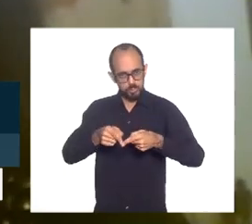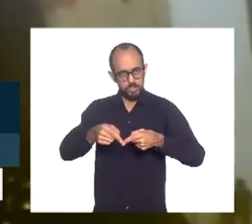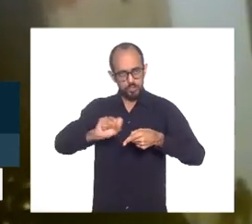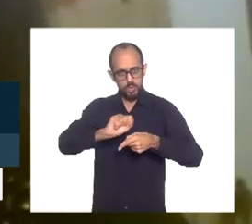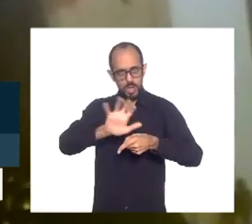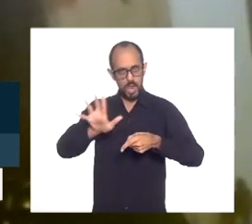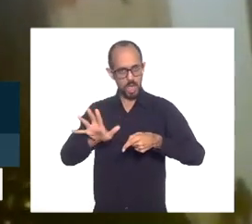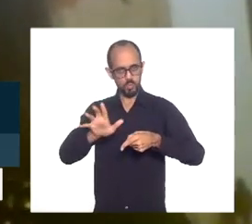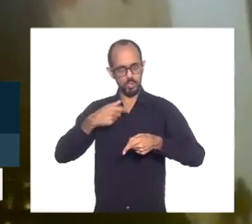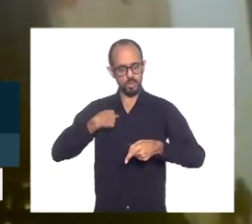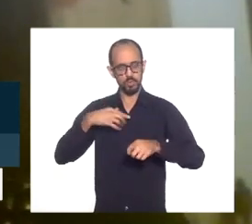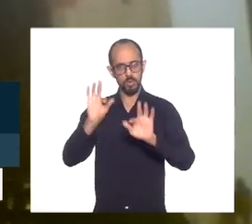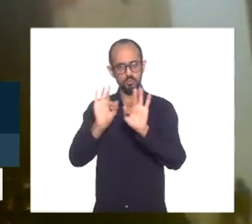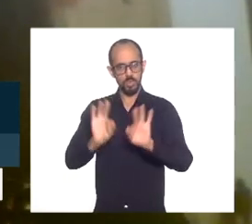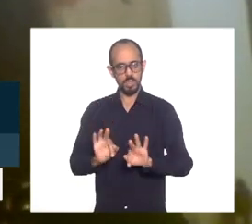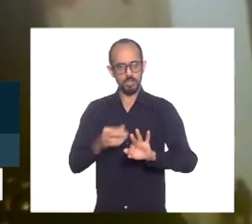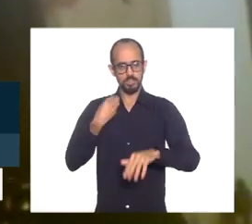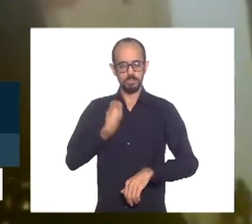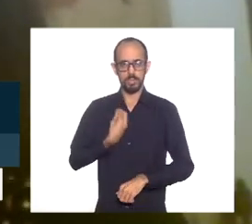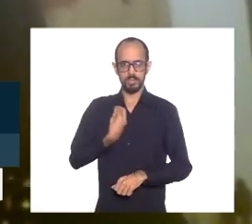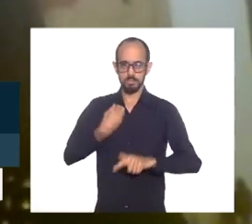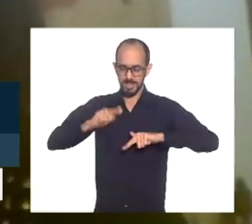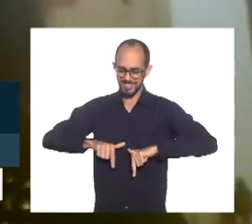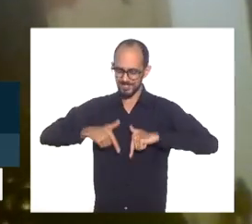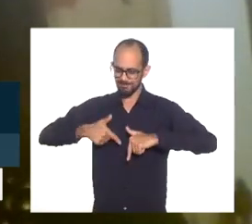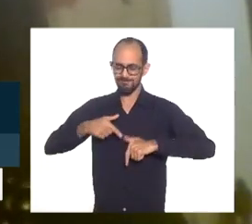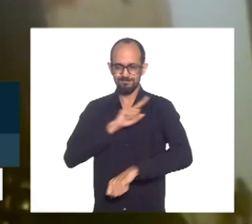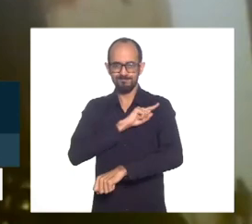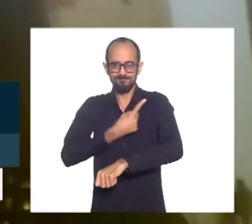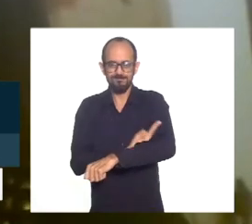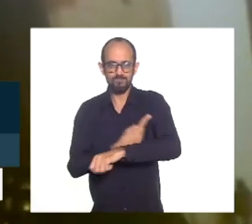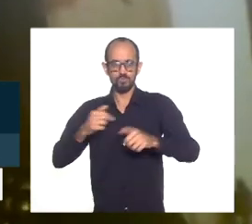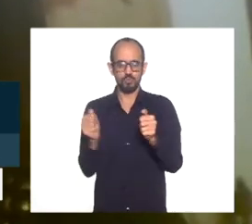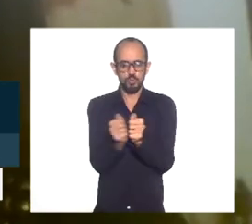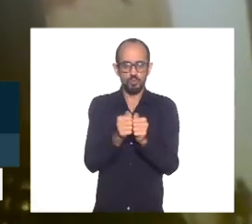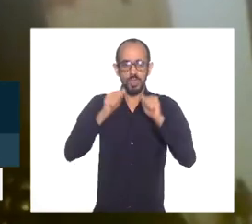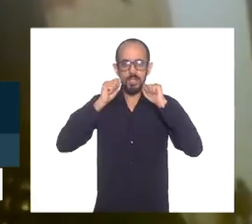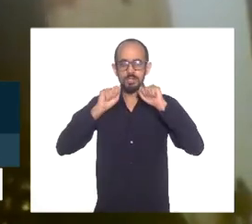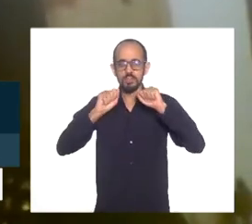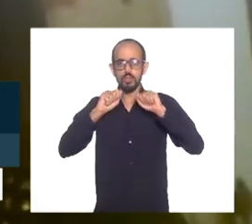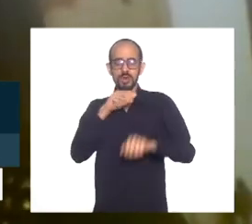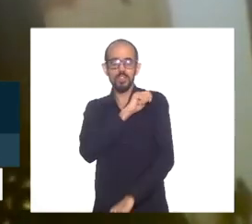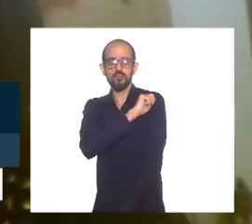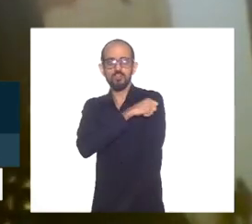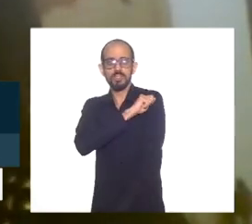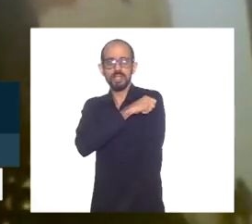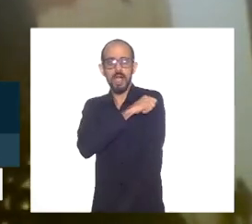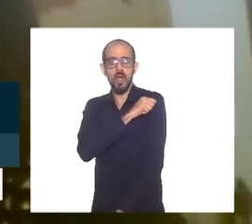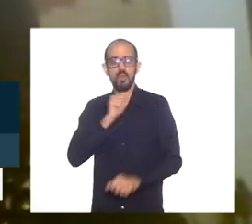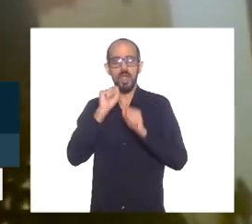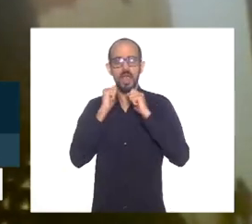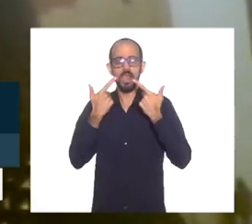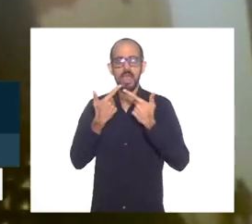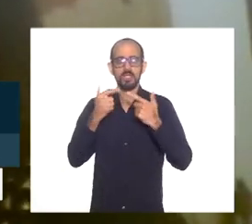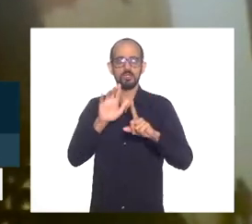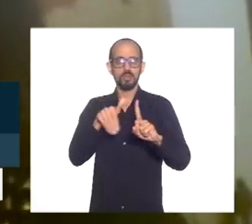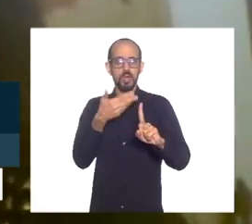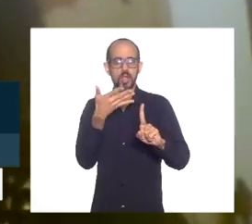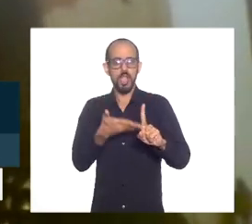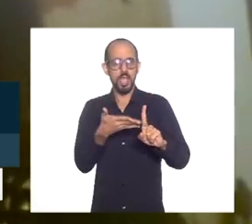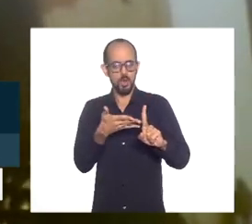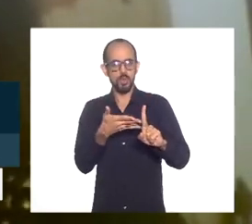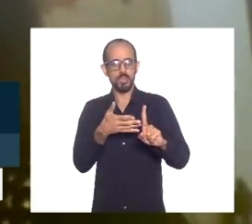de participar desse esforço através da assessoria fiscal da Alerj, porque eu tenho reconhecido